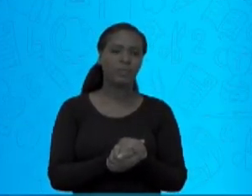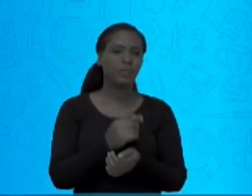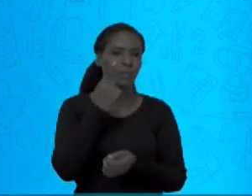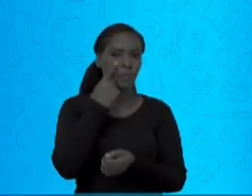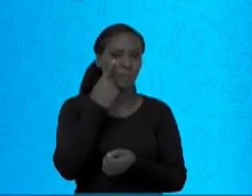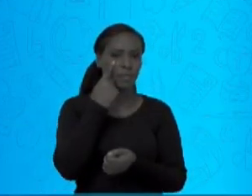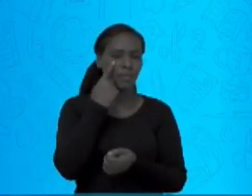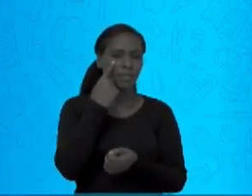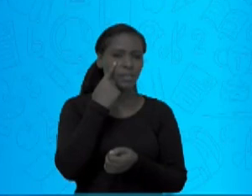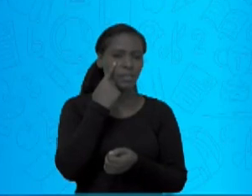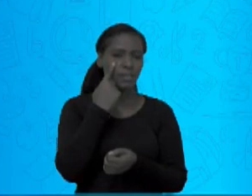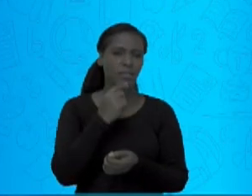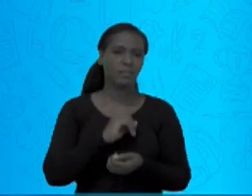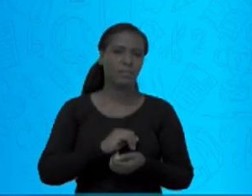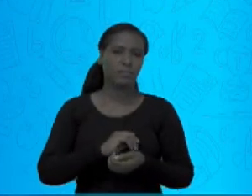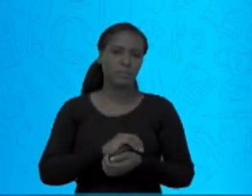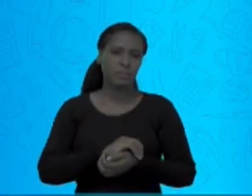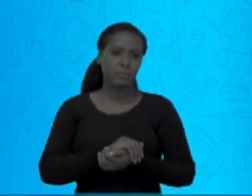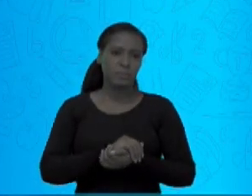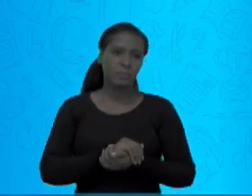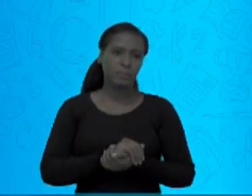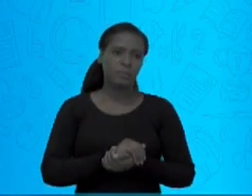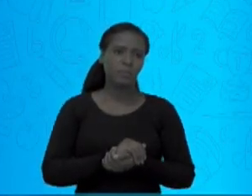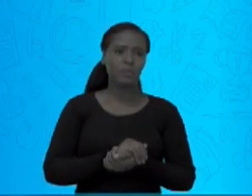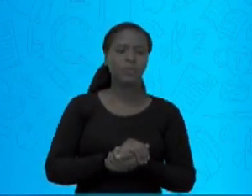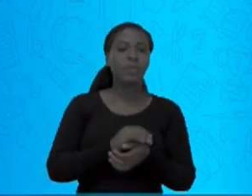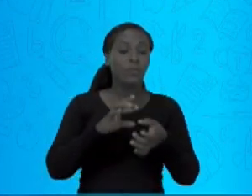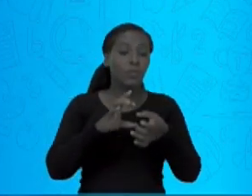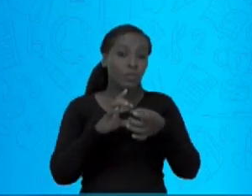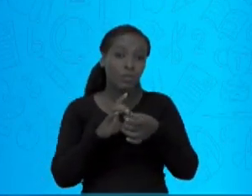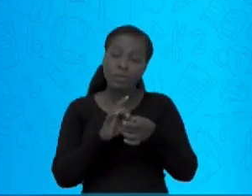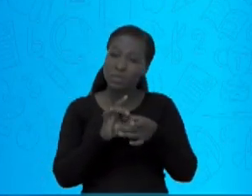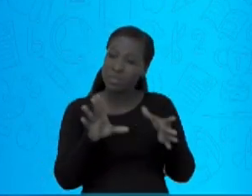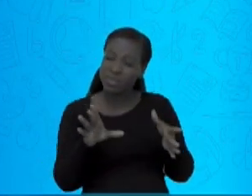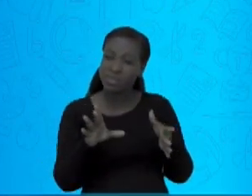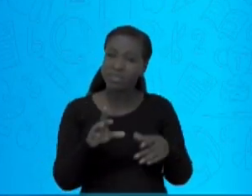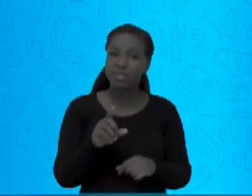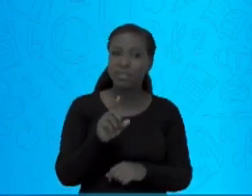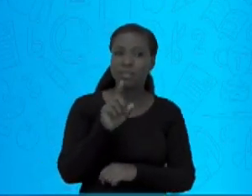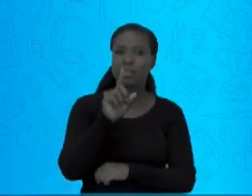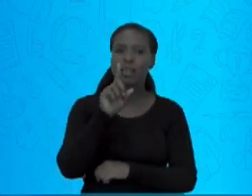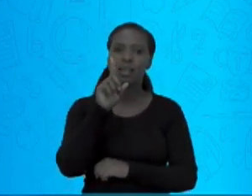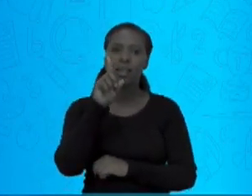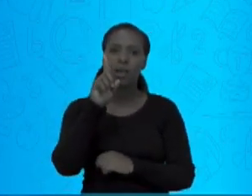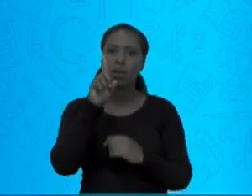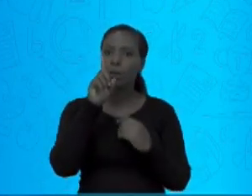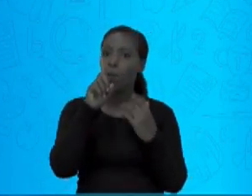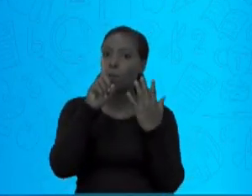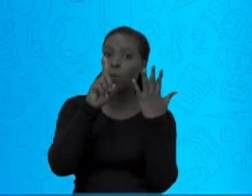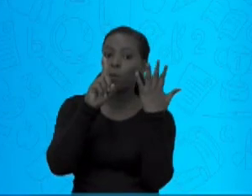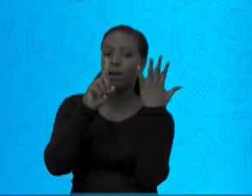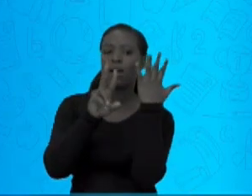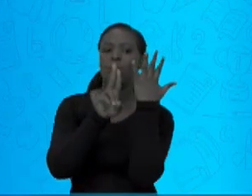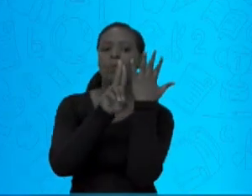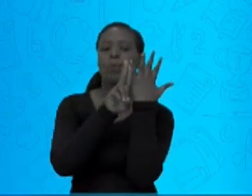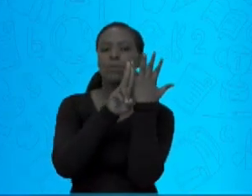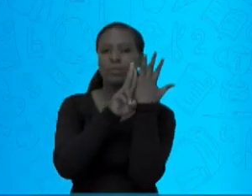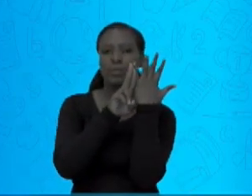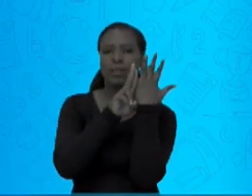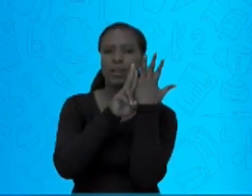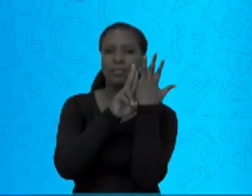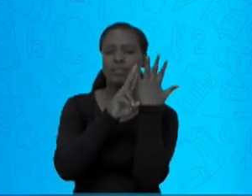Eu estou colocando, deixando aqui 1 unidade, estou deixando aqui 2 dezenas,